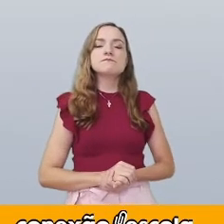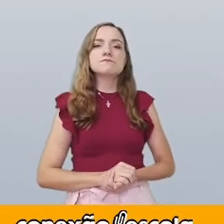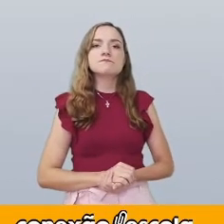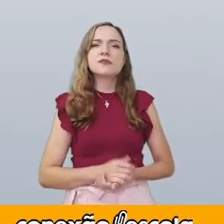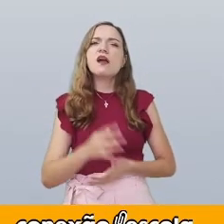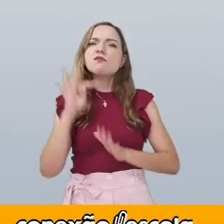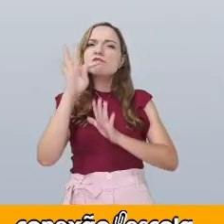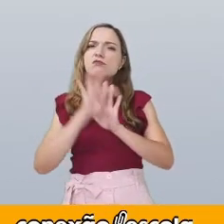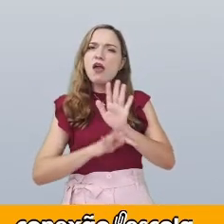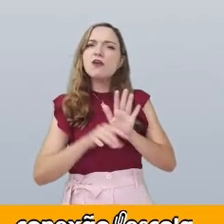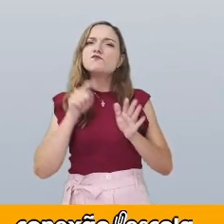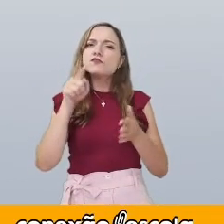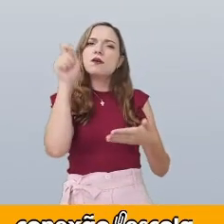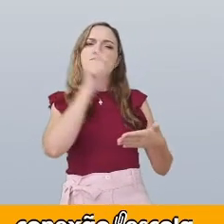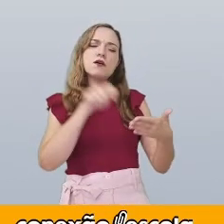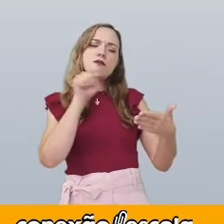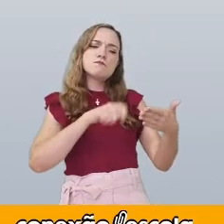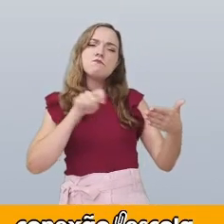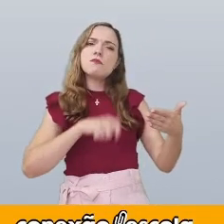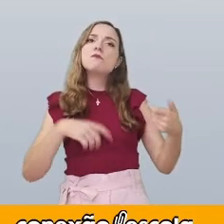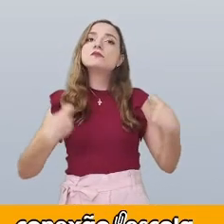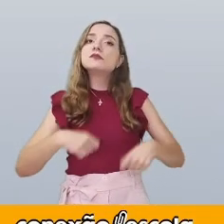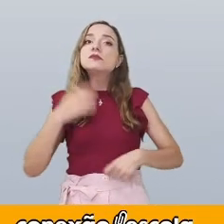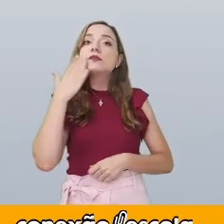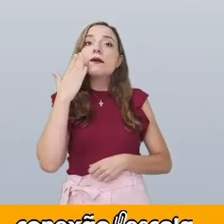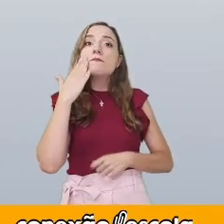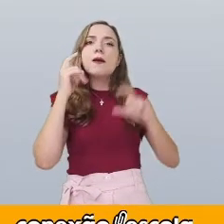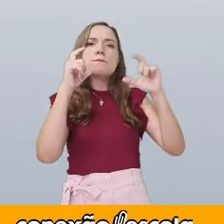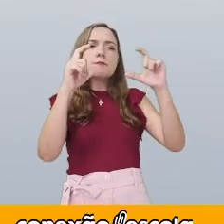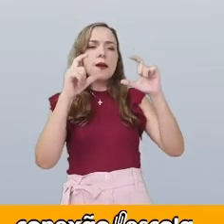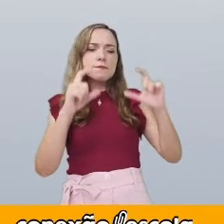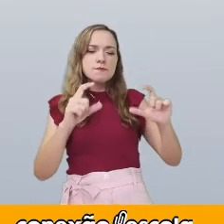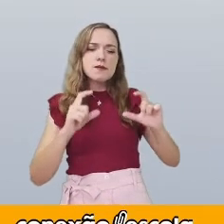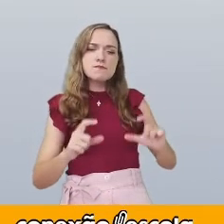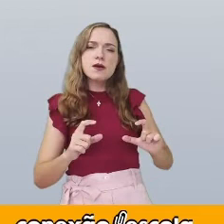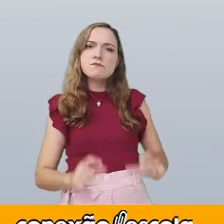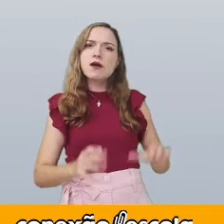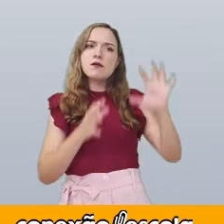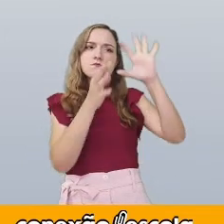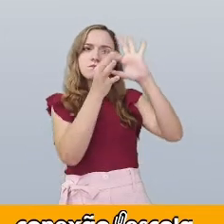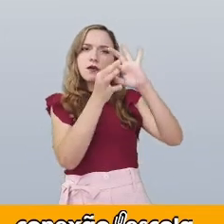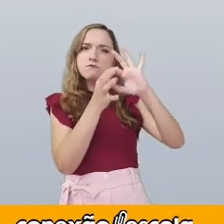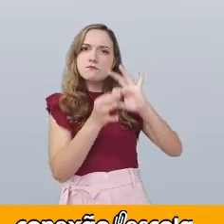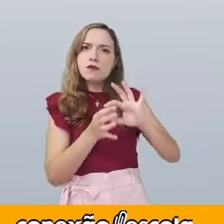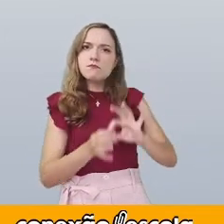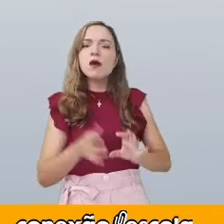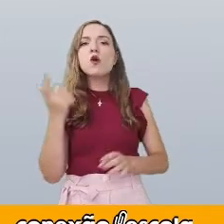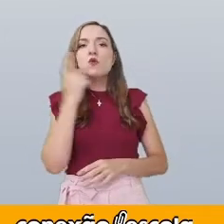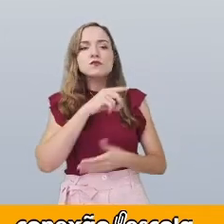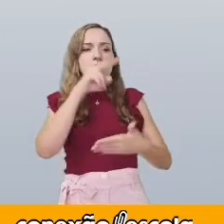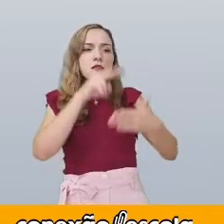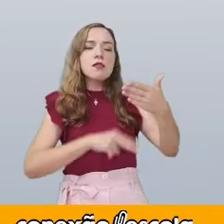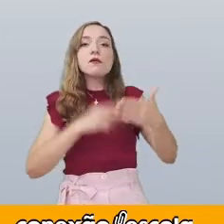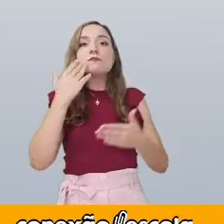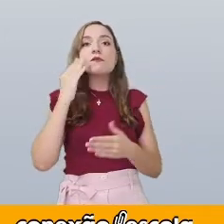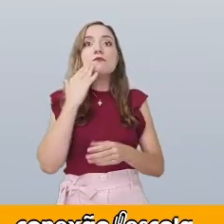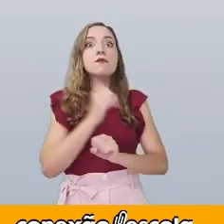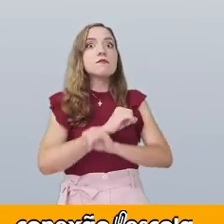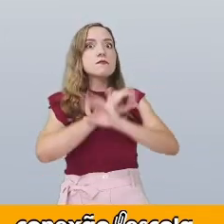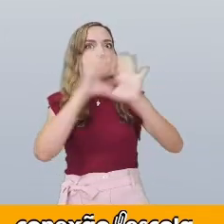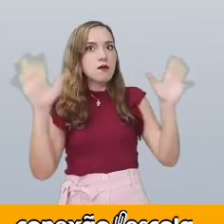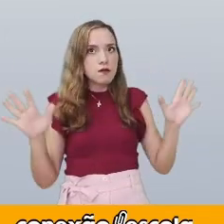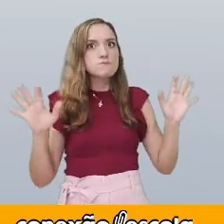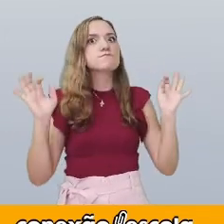texto, é importante organizar seus parágrafos de uma maneira lógica, clara, bem